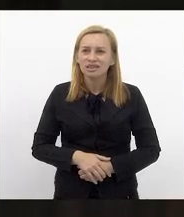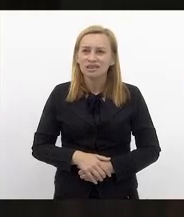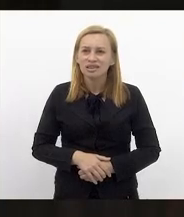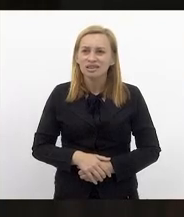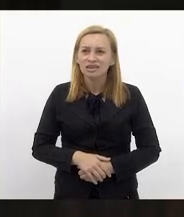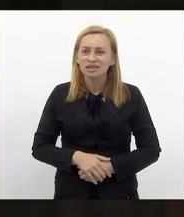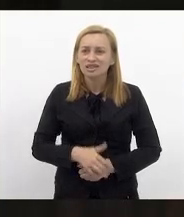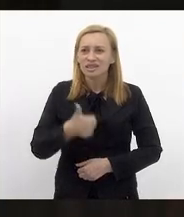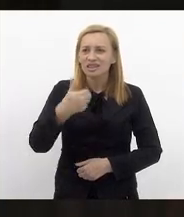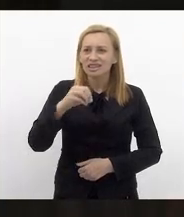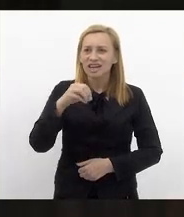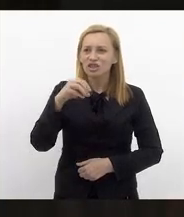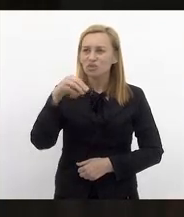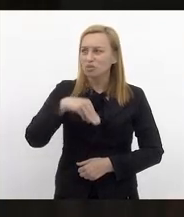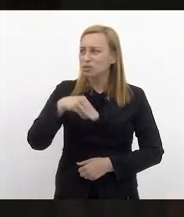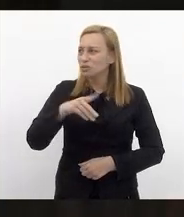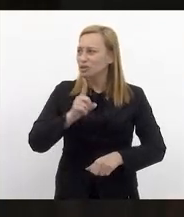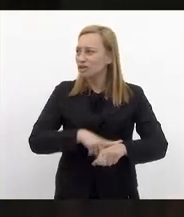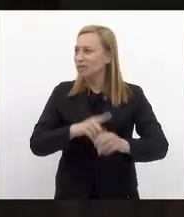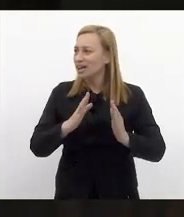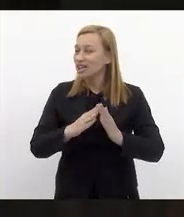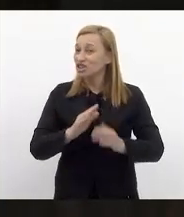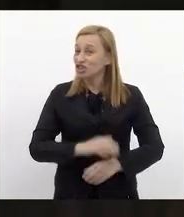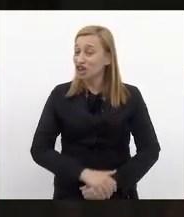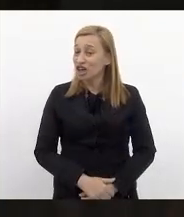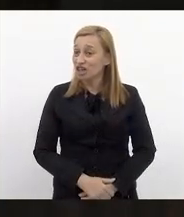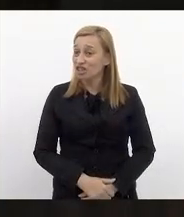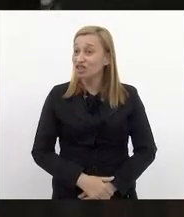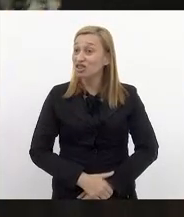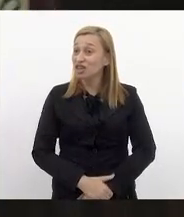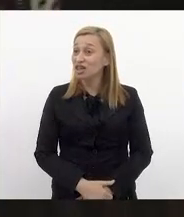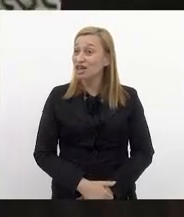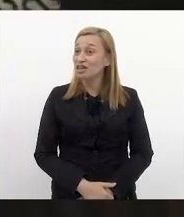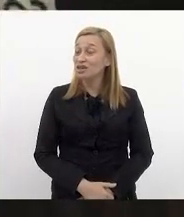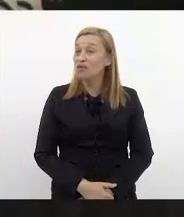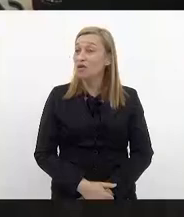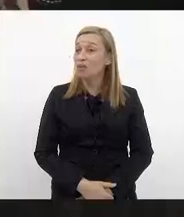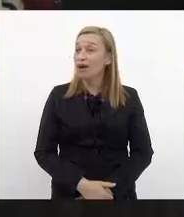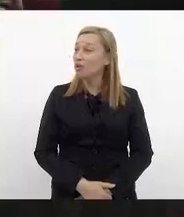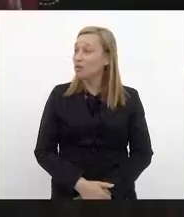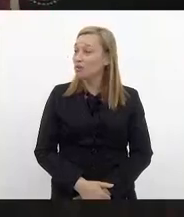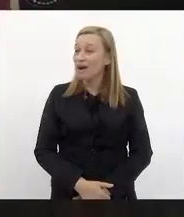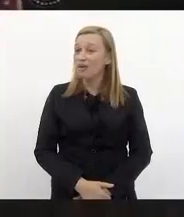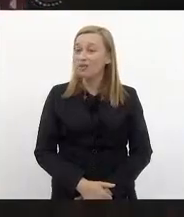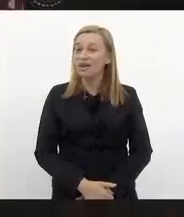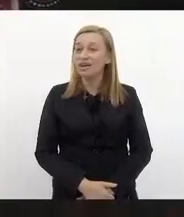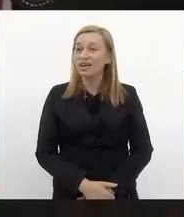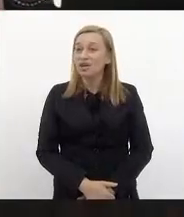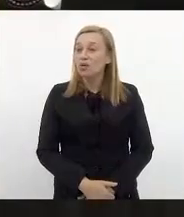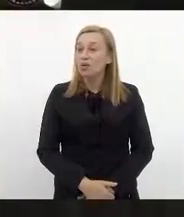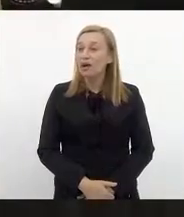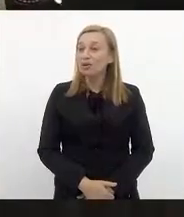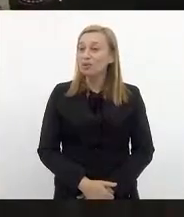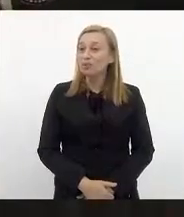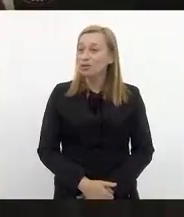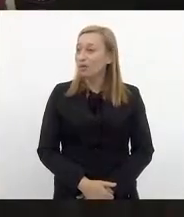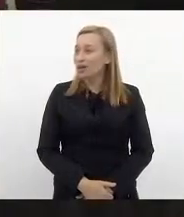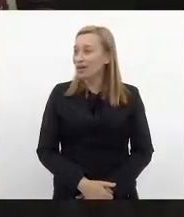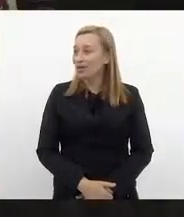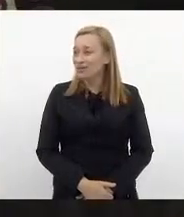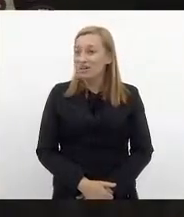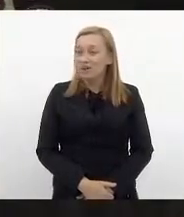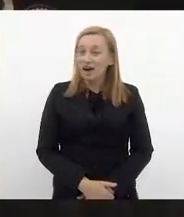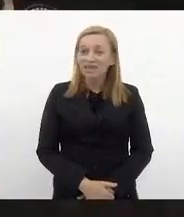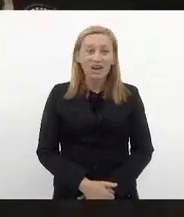Vossa Excelência dispõe de 10 minutos no tempo regimental. Você me chamou, eu estava lá em cima, acho que o Mink faltou. Faltou o Mink? Então, eu chamei